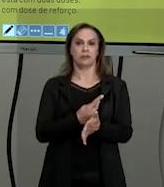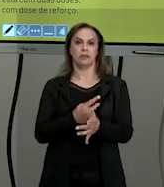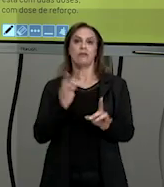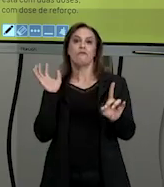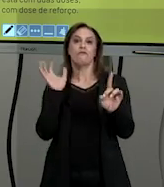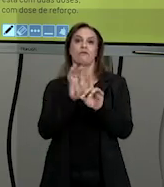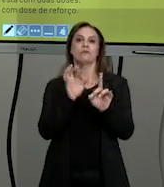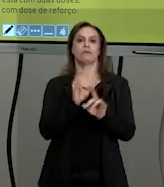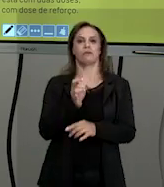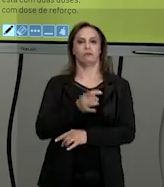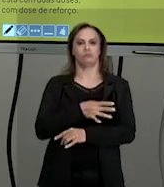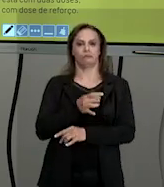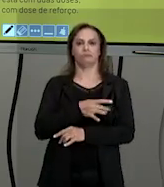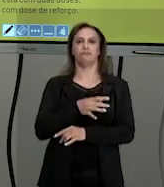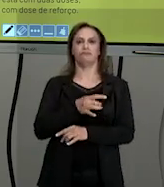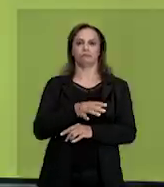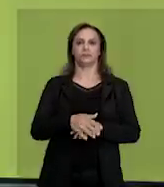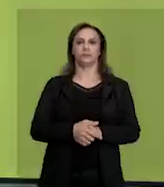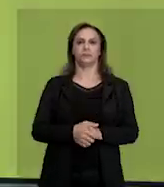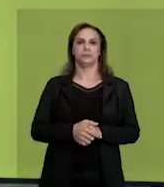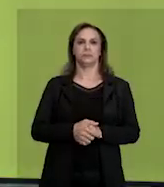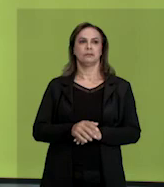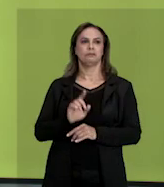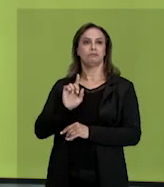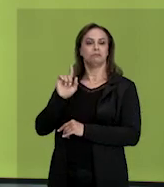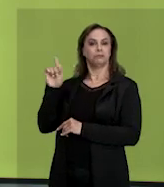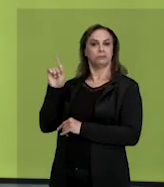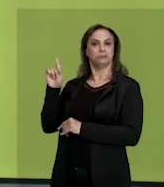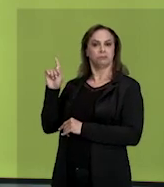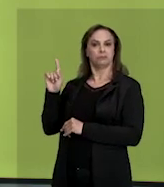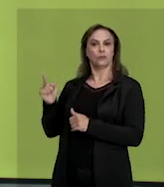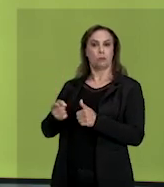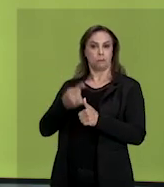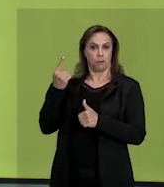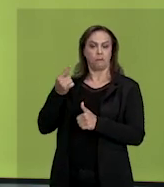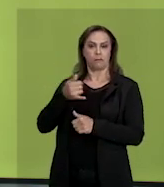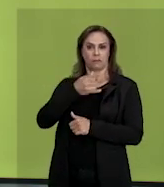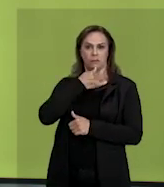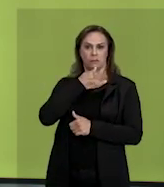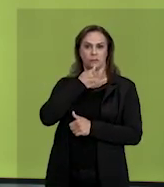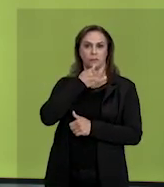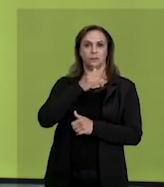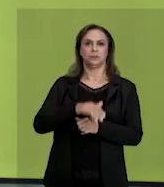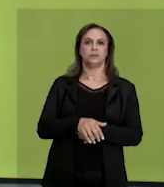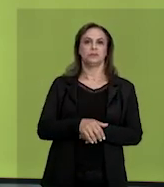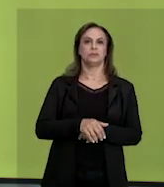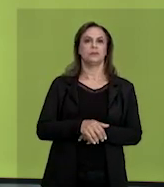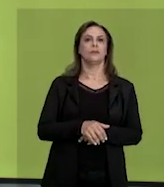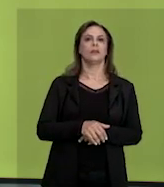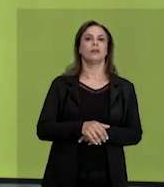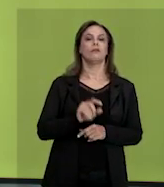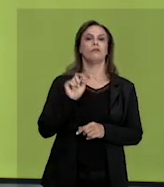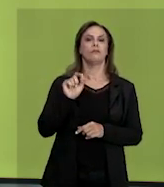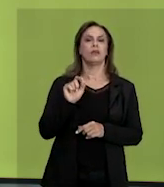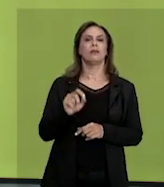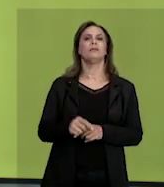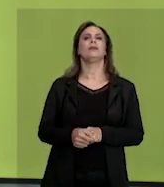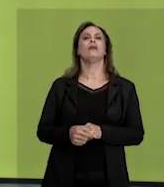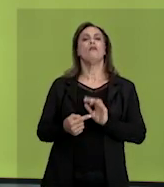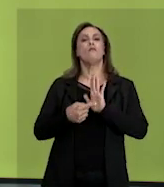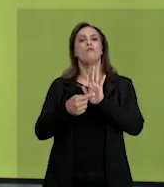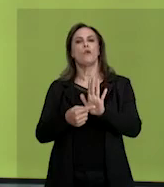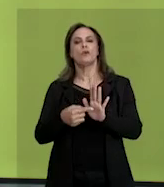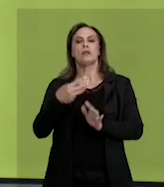vacinal. Então, eles colocaram aqui o primeiro exemplo, né, que foi de 33 mortes que aconteceram